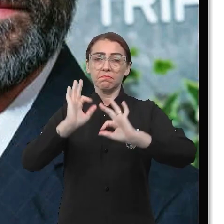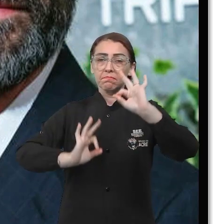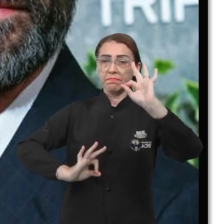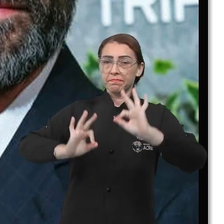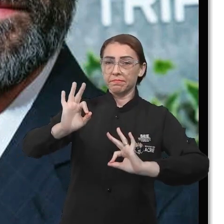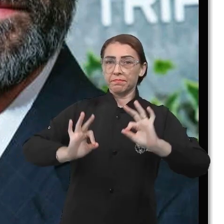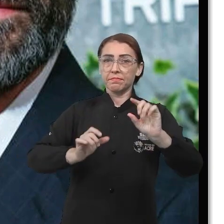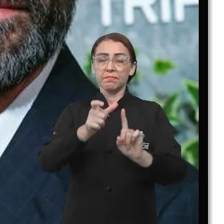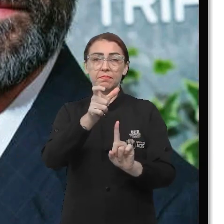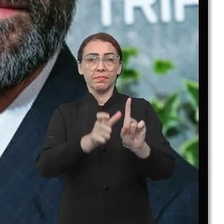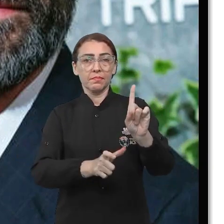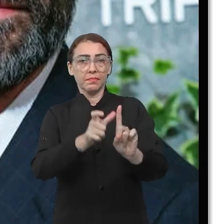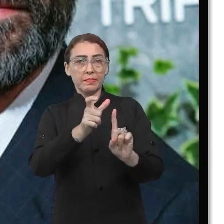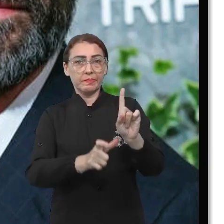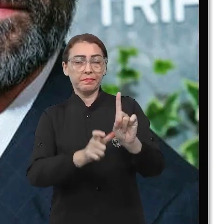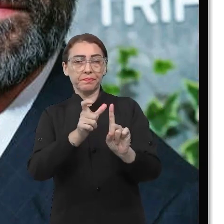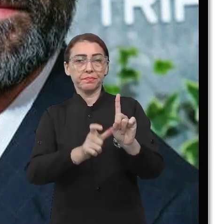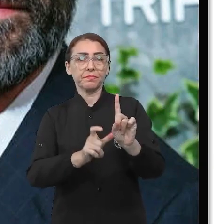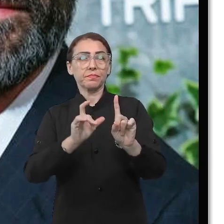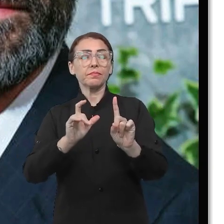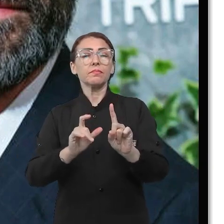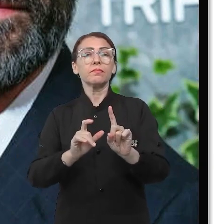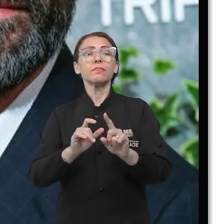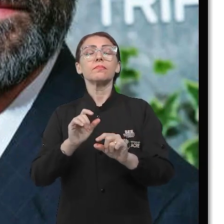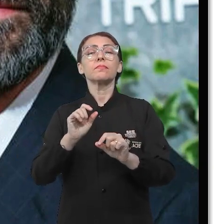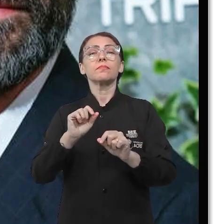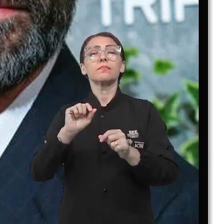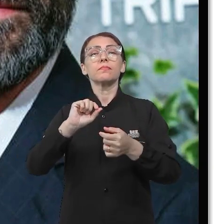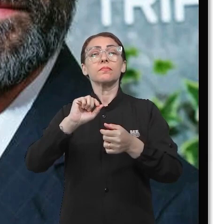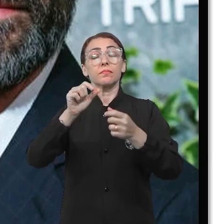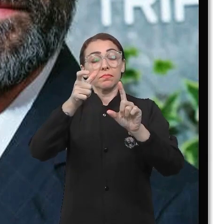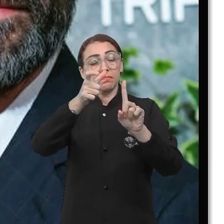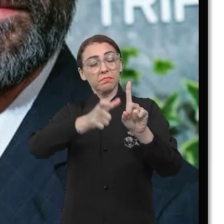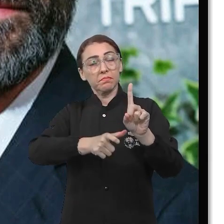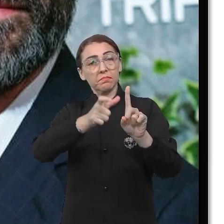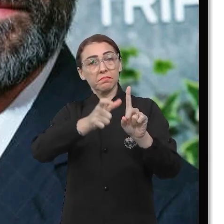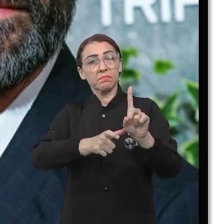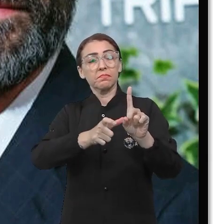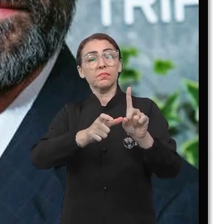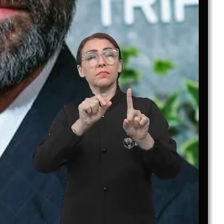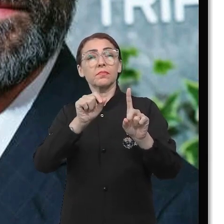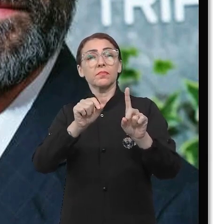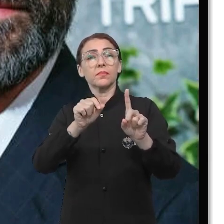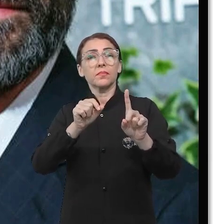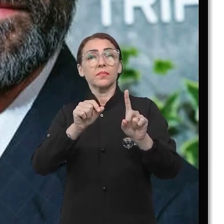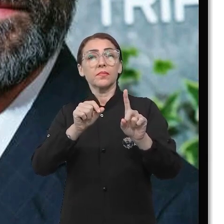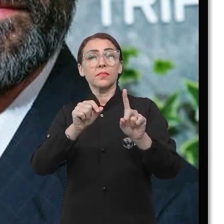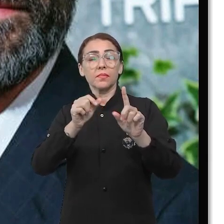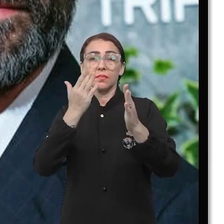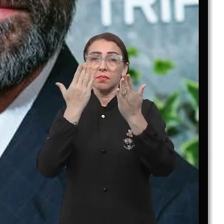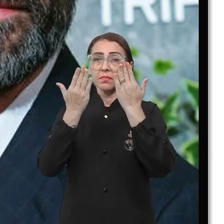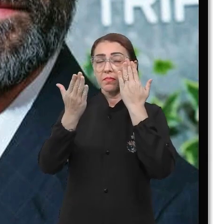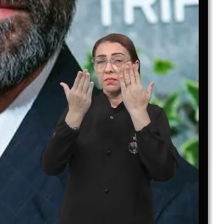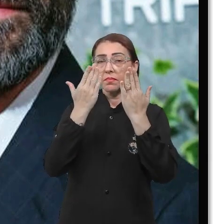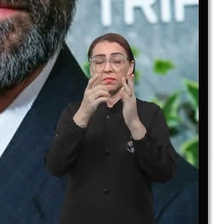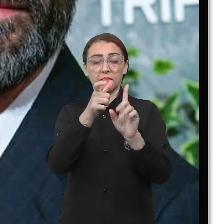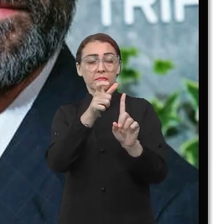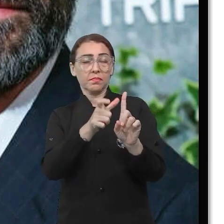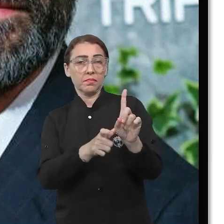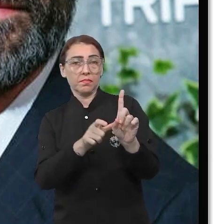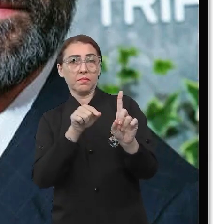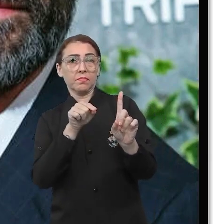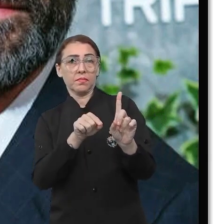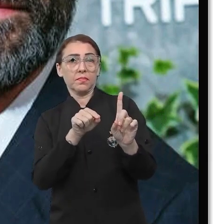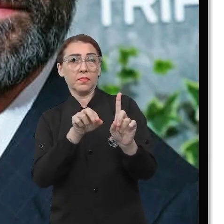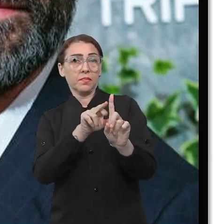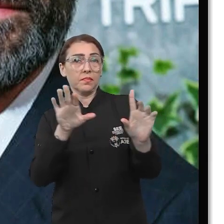desse personagem vai muito além, né? Com certeza a personalidade, os traços psicológicos do personagem